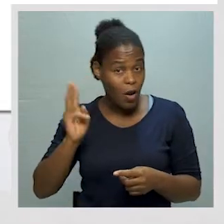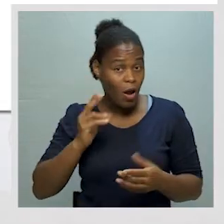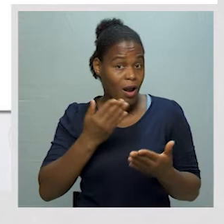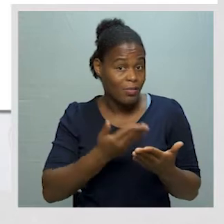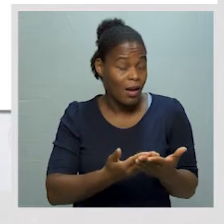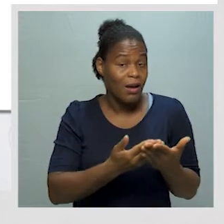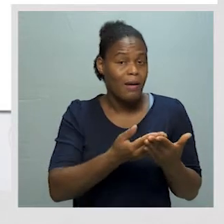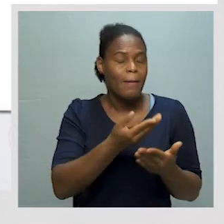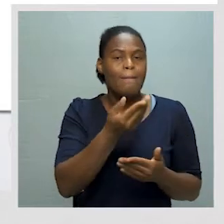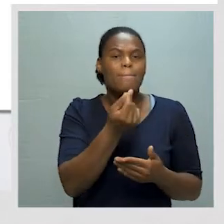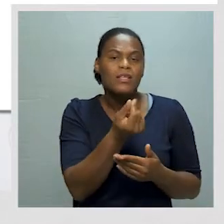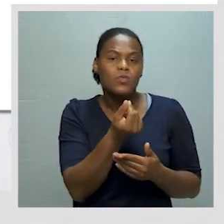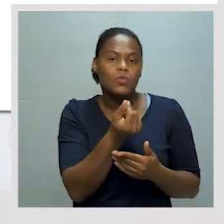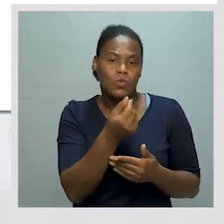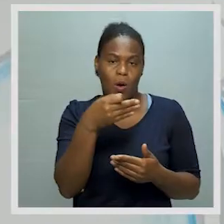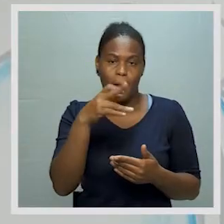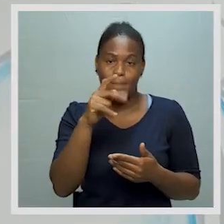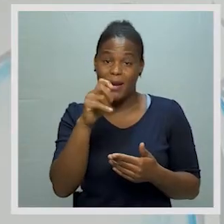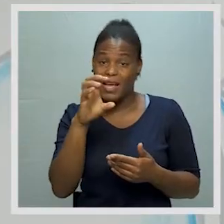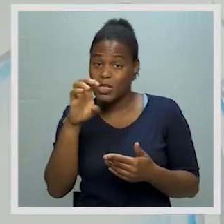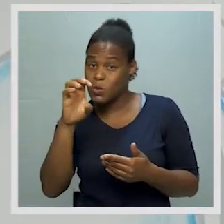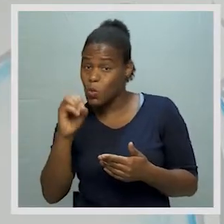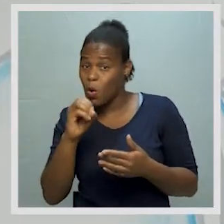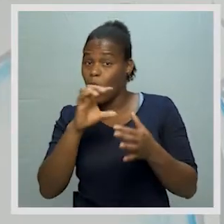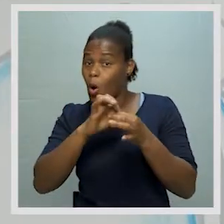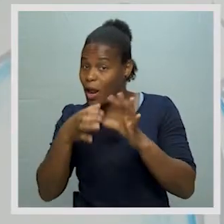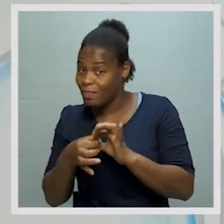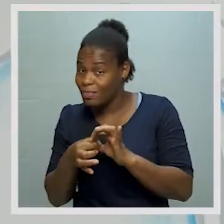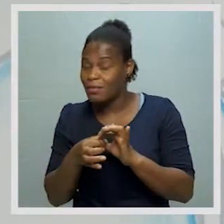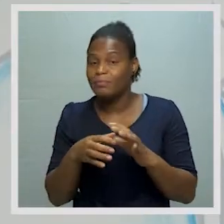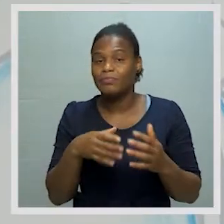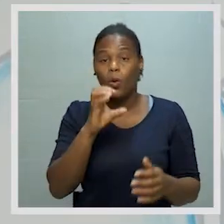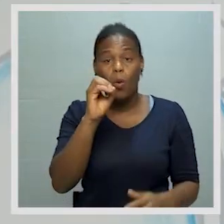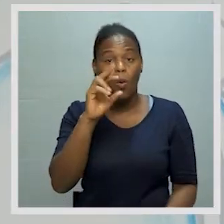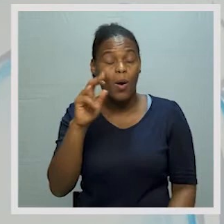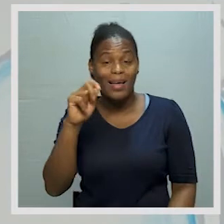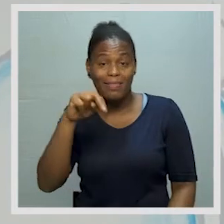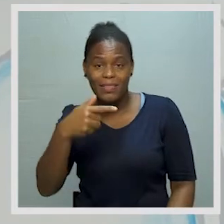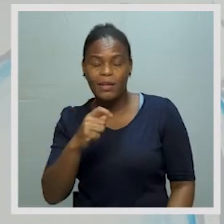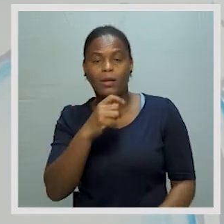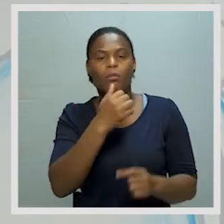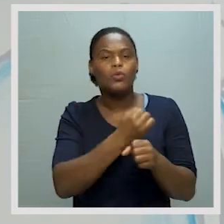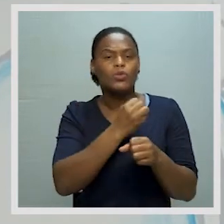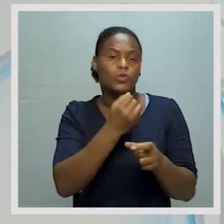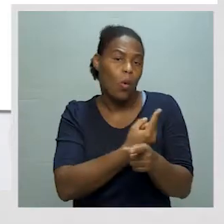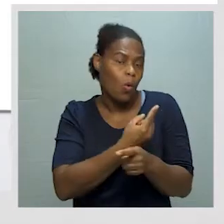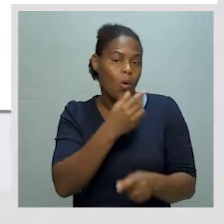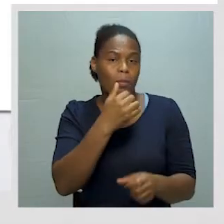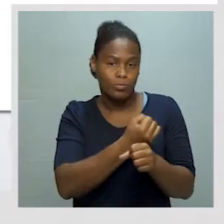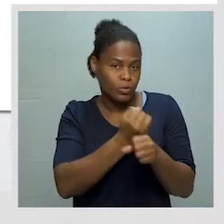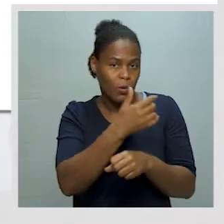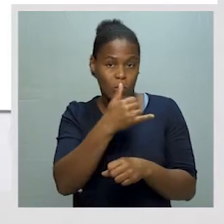a preços correntes, ou seja, produção de 2016 a preços de 2016, temos